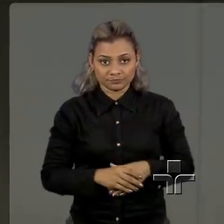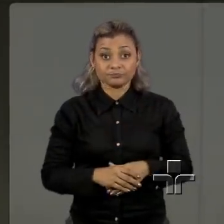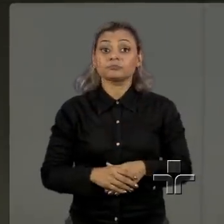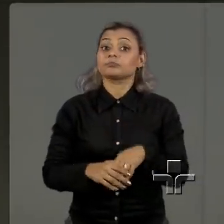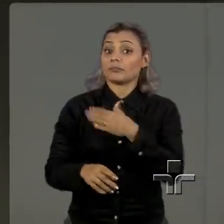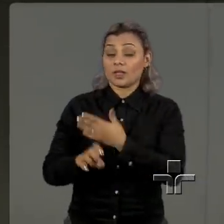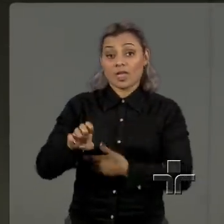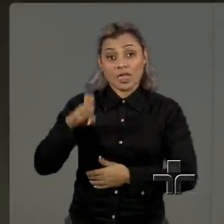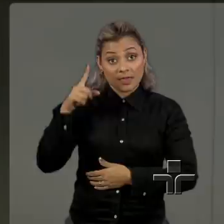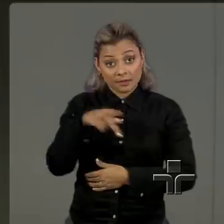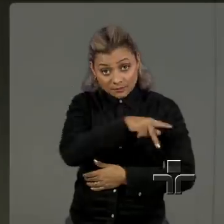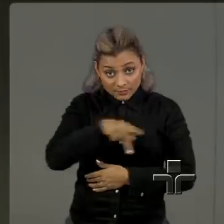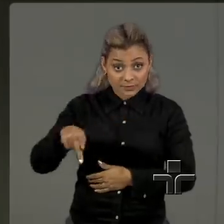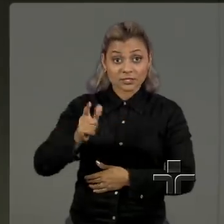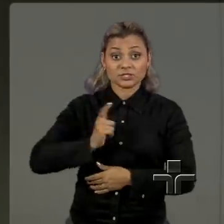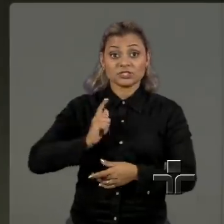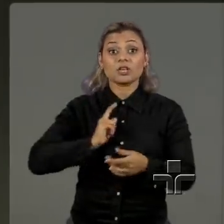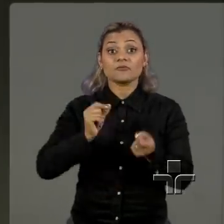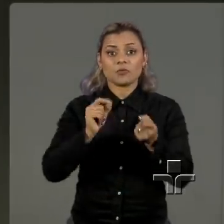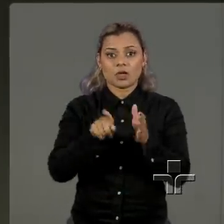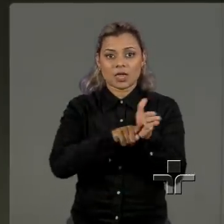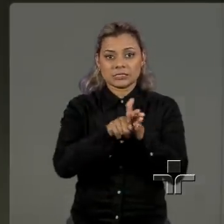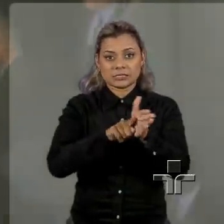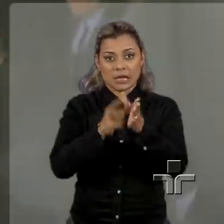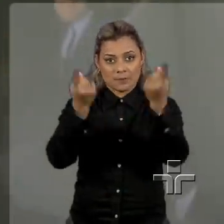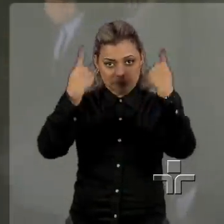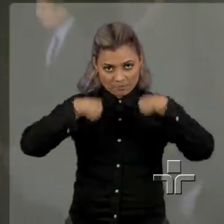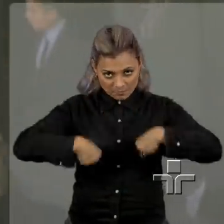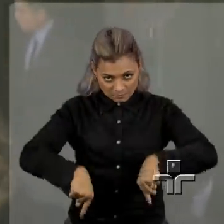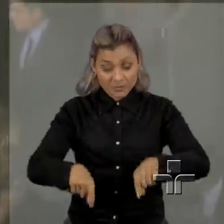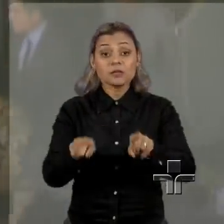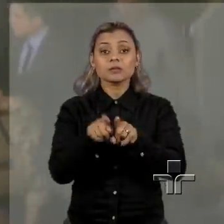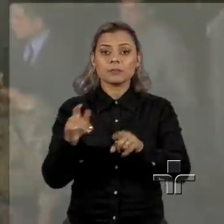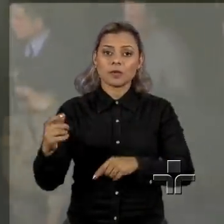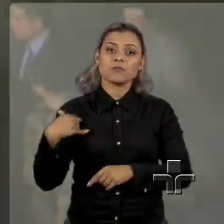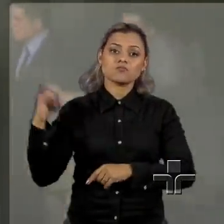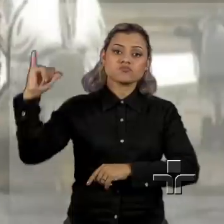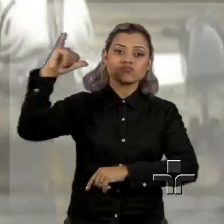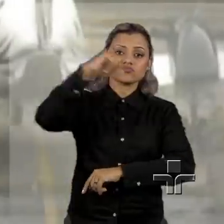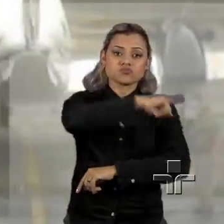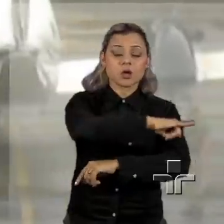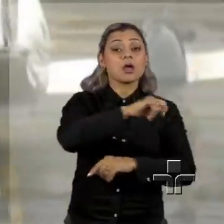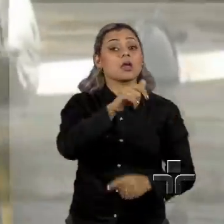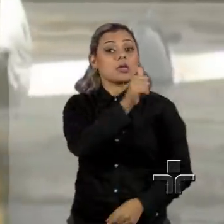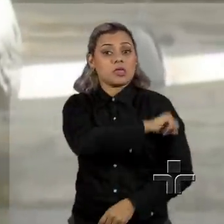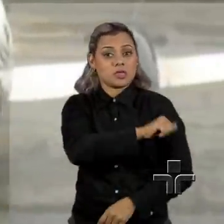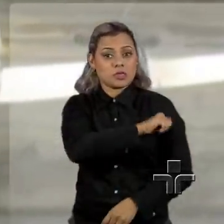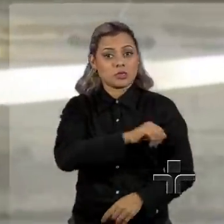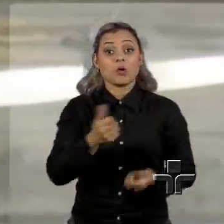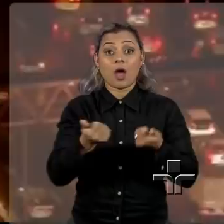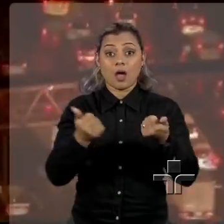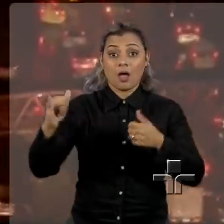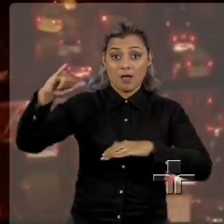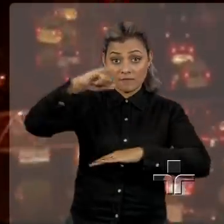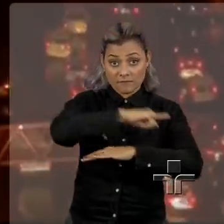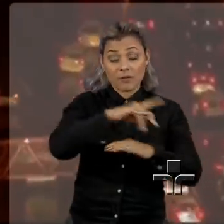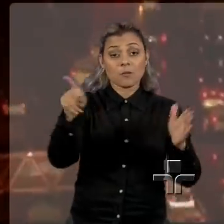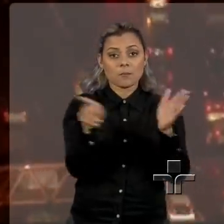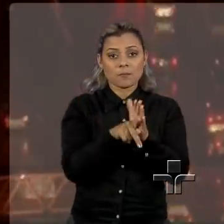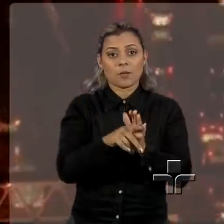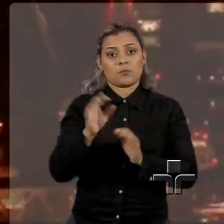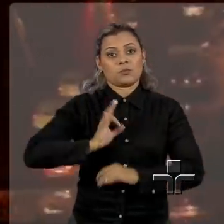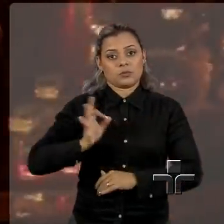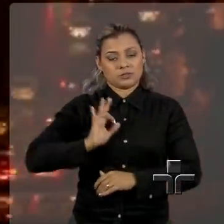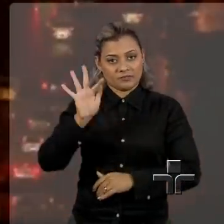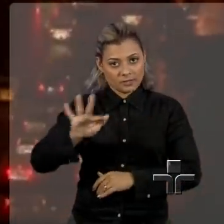o ex-presidente realizou o exame de corpo de delito e seguiu para o Rio de Janeiro em um avião da Polícia Federal. Ele